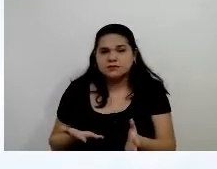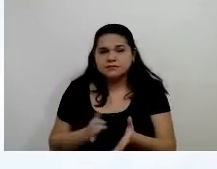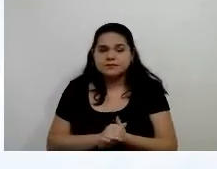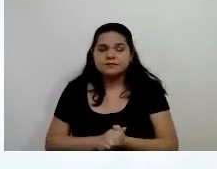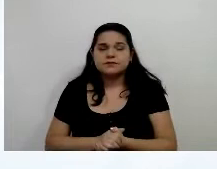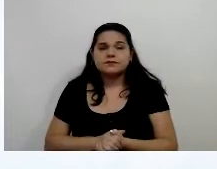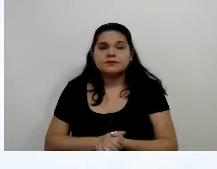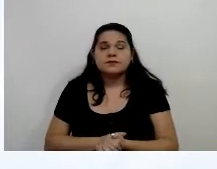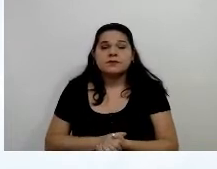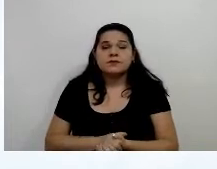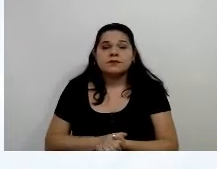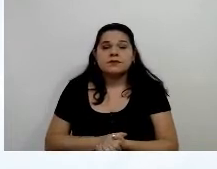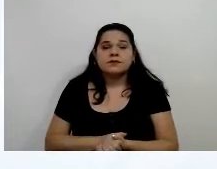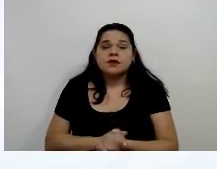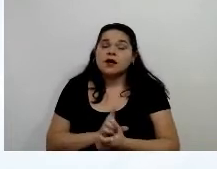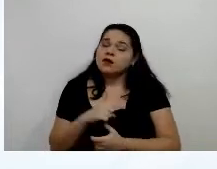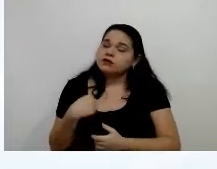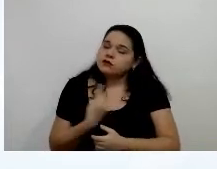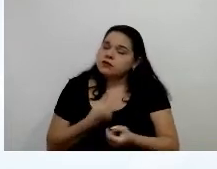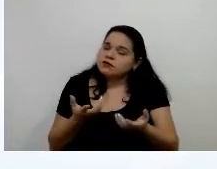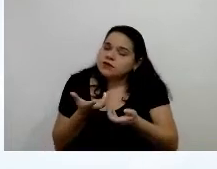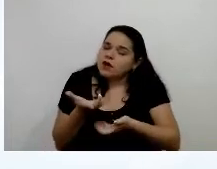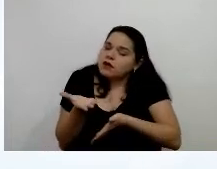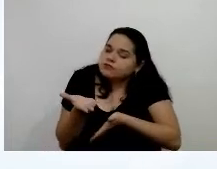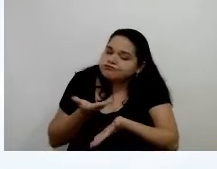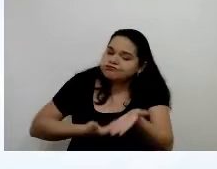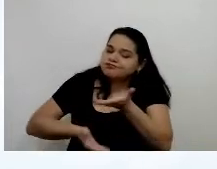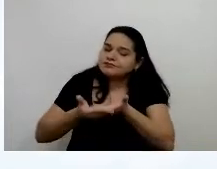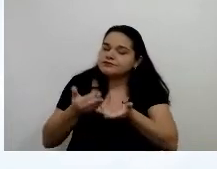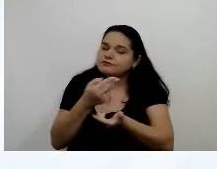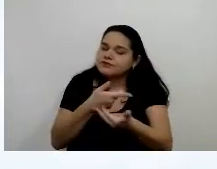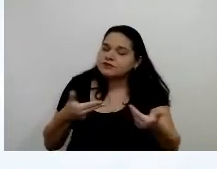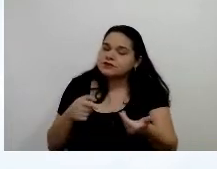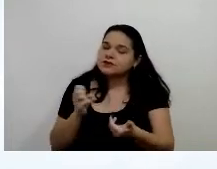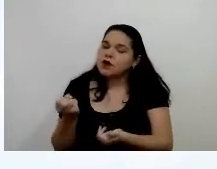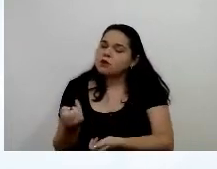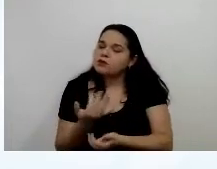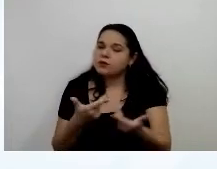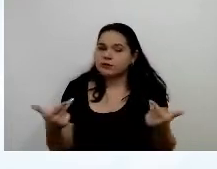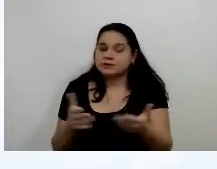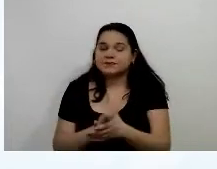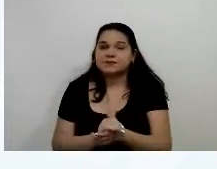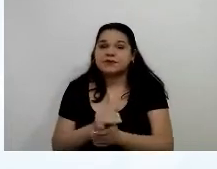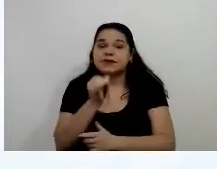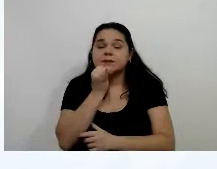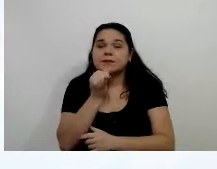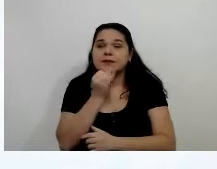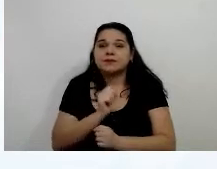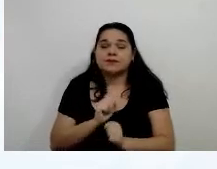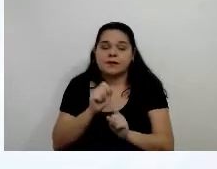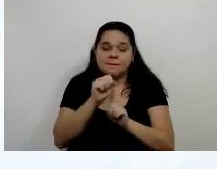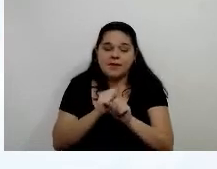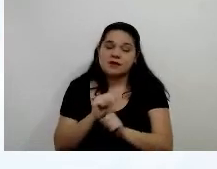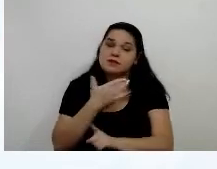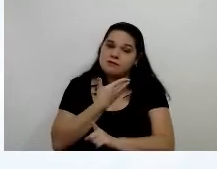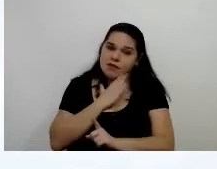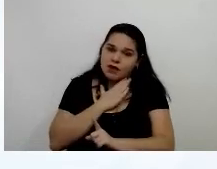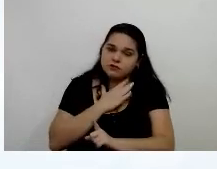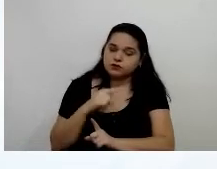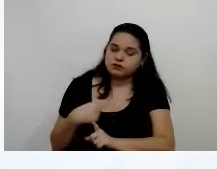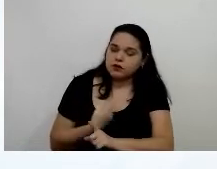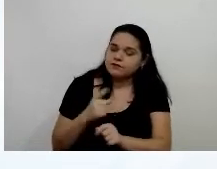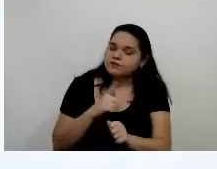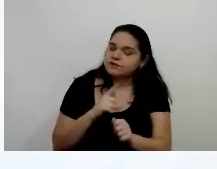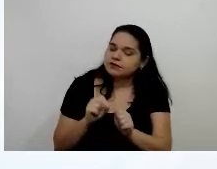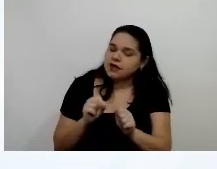E nós queremos compartilhar com vocês algumas ações que nós tomamos. Em março do ano passado, nós fizemos algumas ações